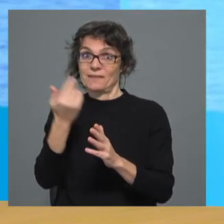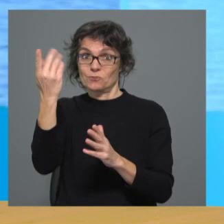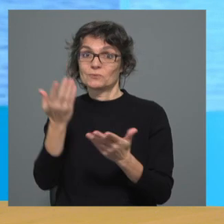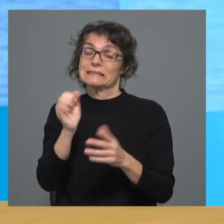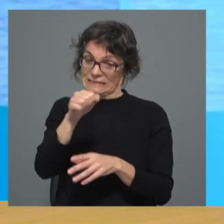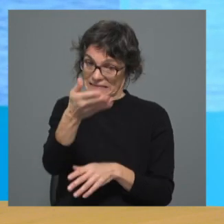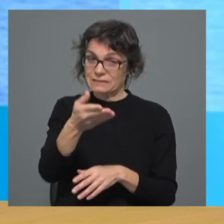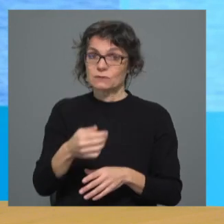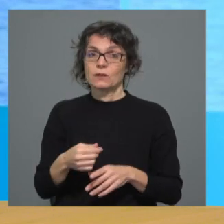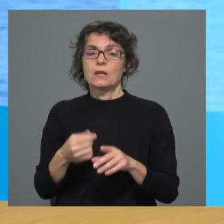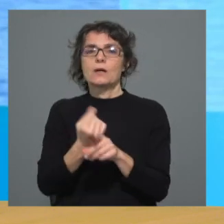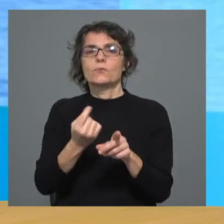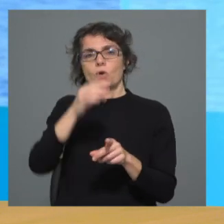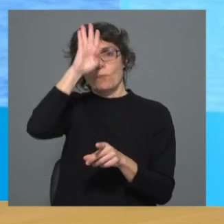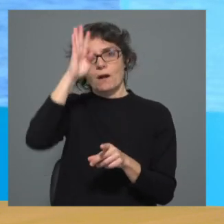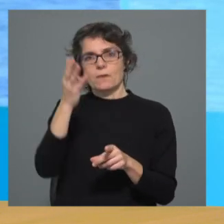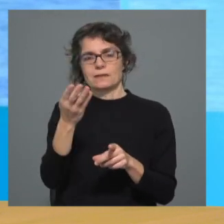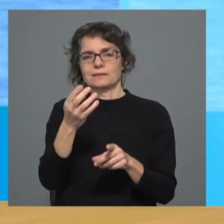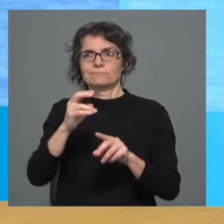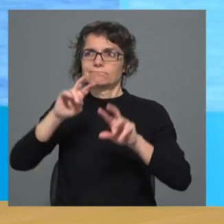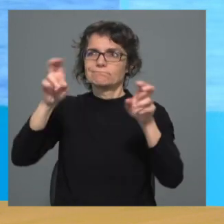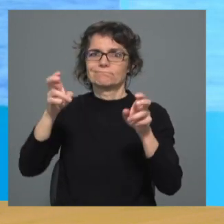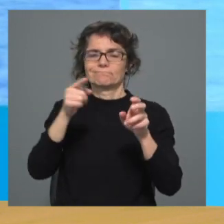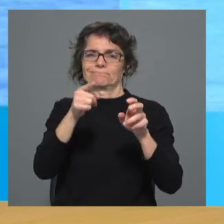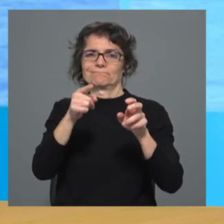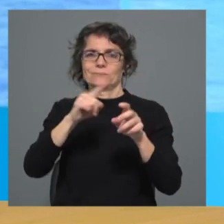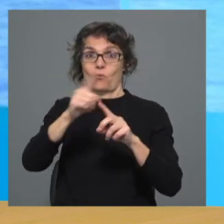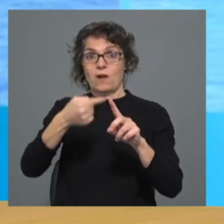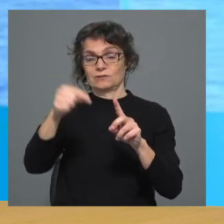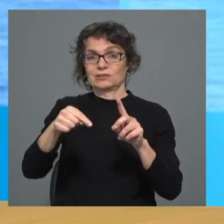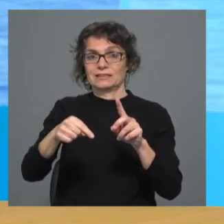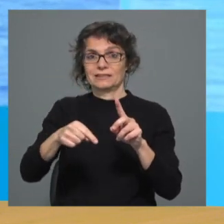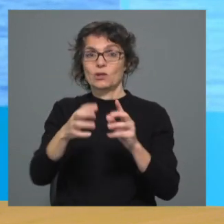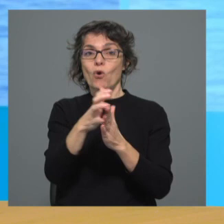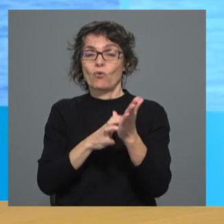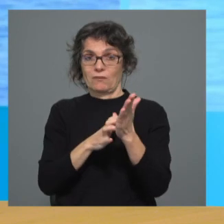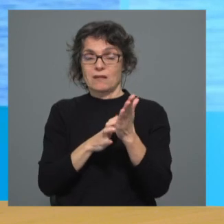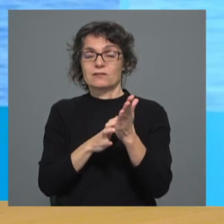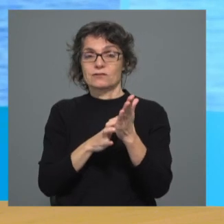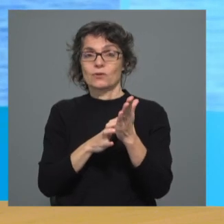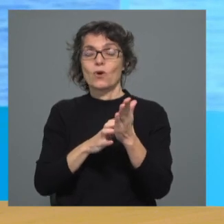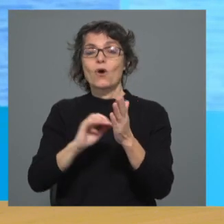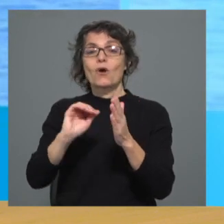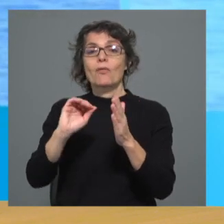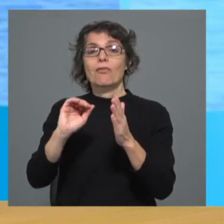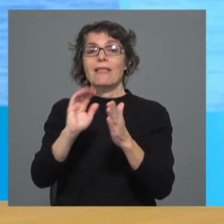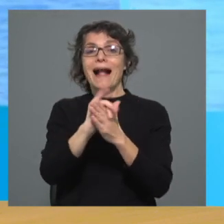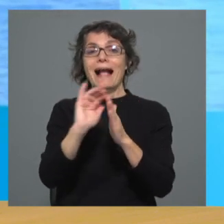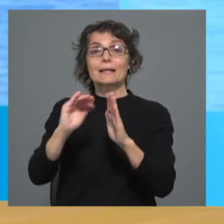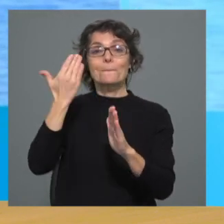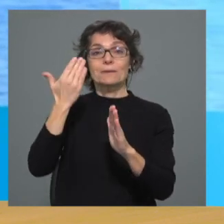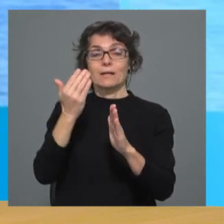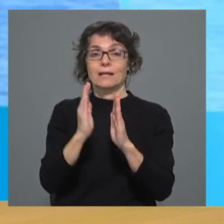celebramos. Este ano o Papa deu-lhe como mote um texto da primeira carta de São João. Não